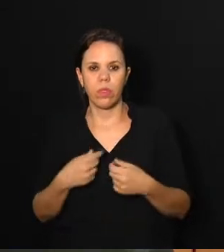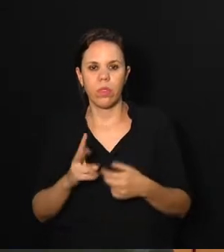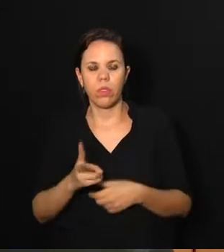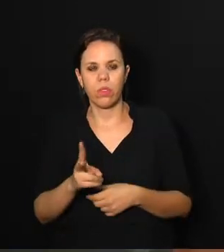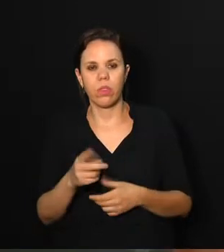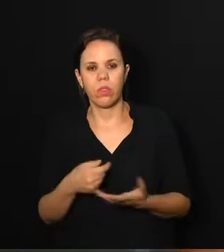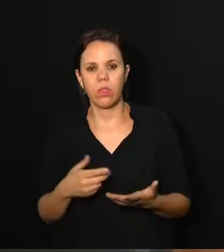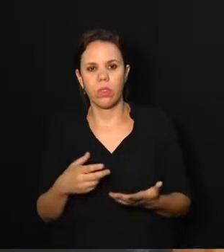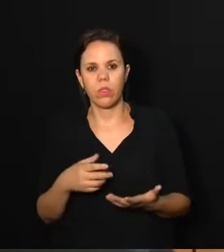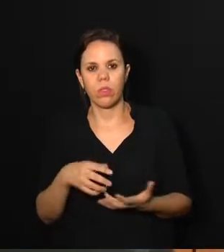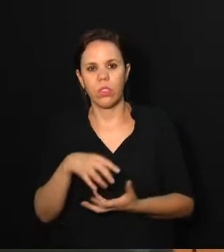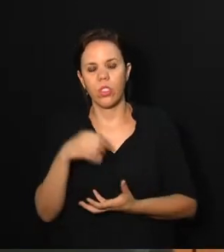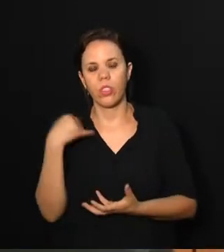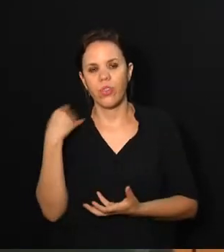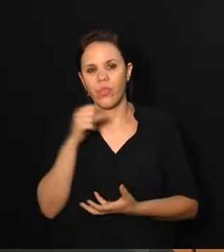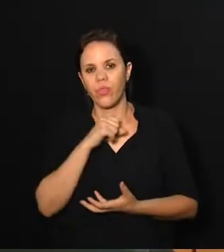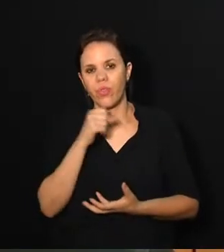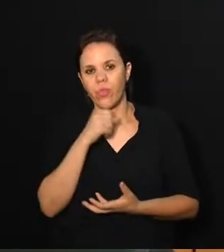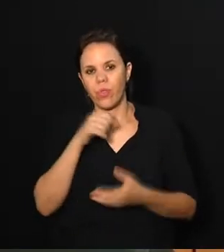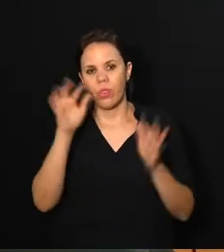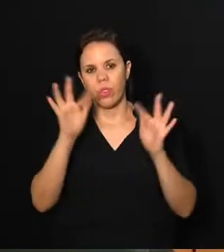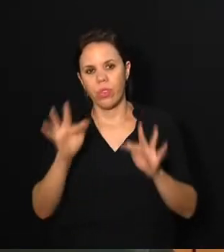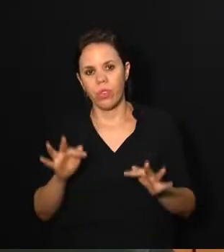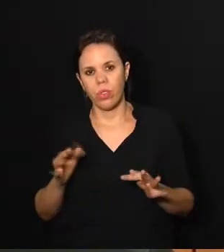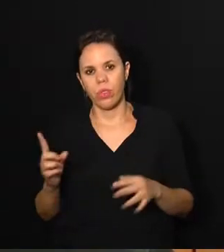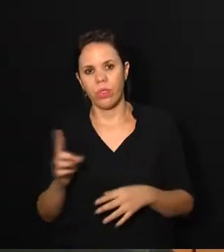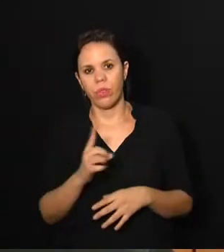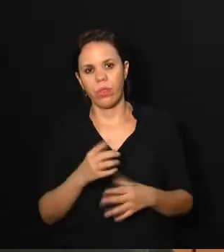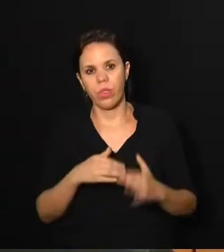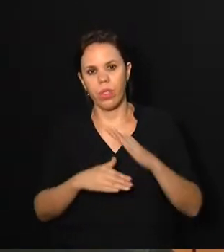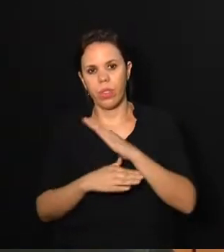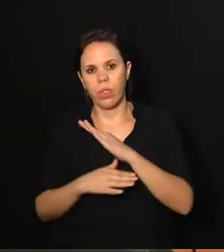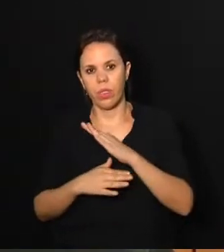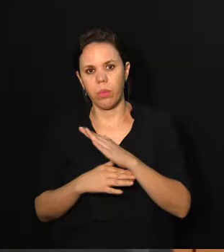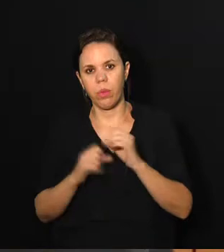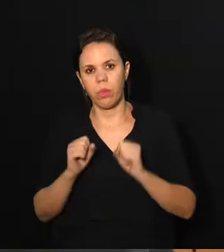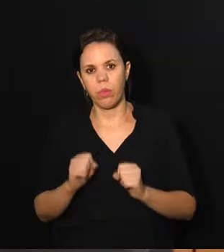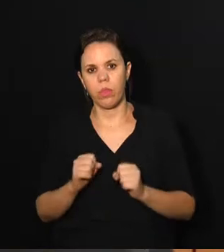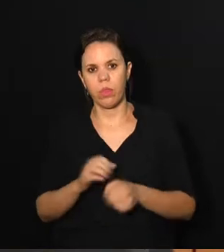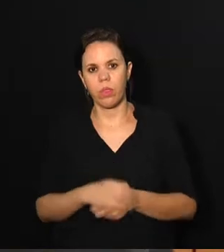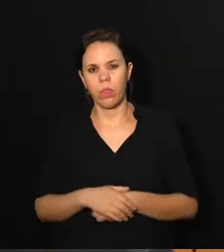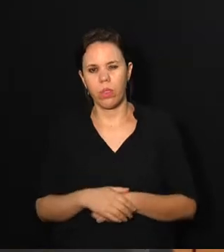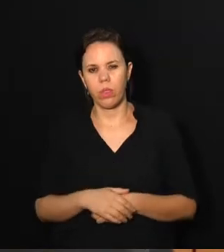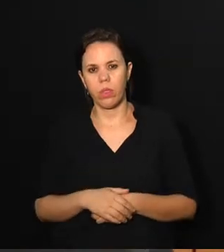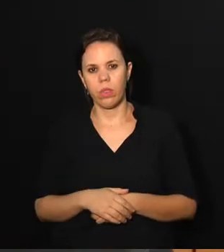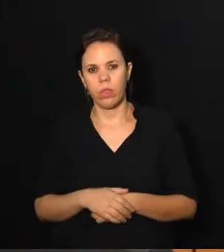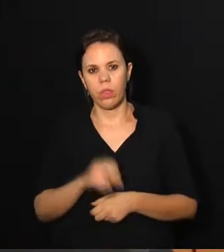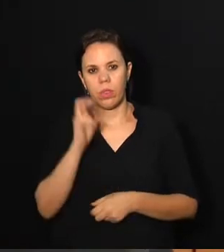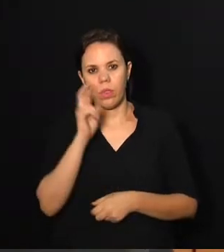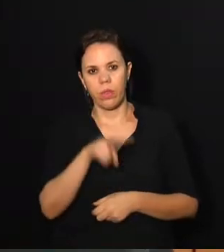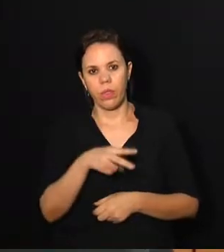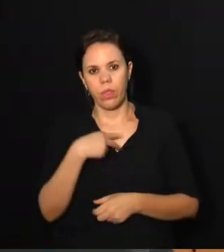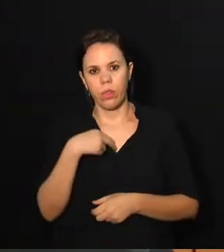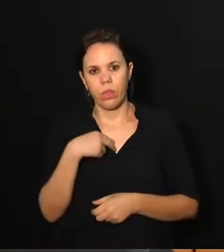o envelhecimento ativo. Então, eu fico muito feliz de poder vir à Câmara e poder ver com os meus olhos,